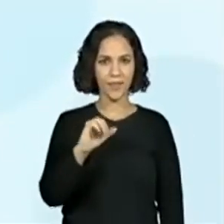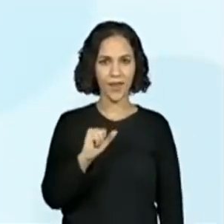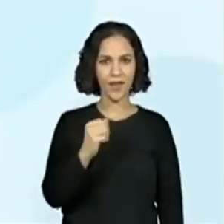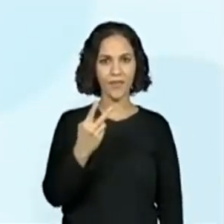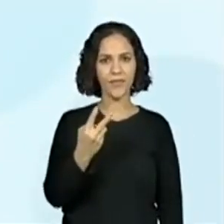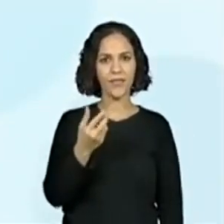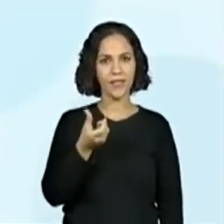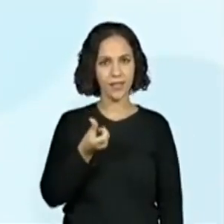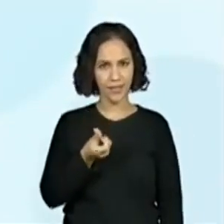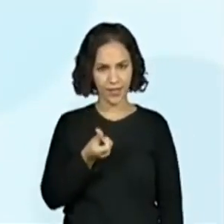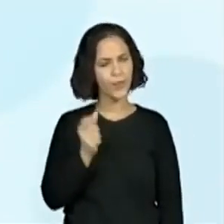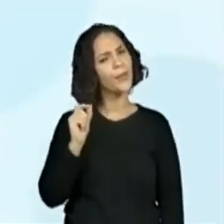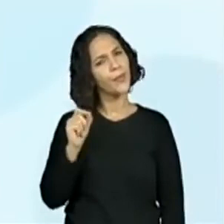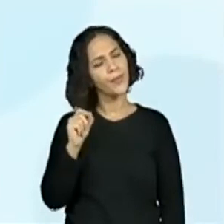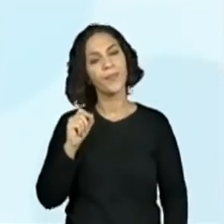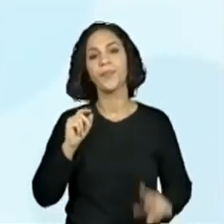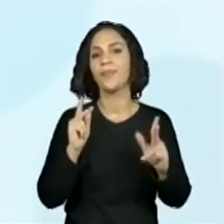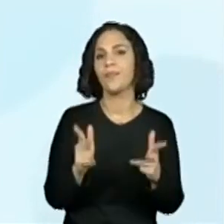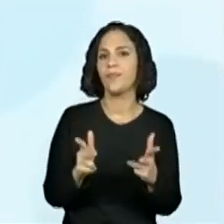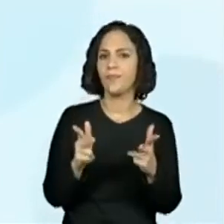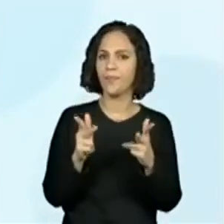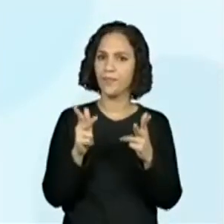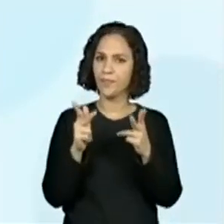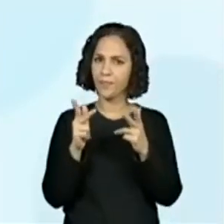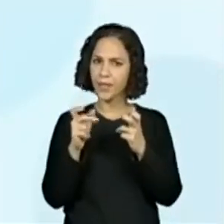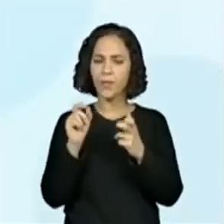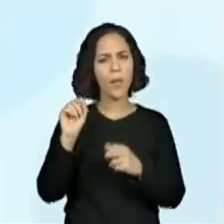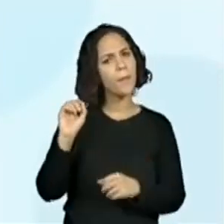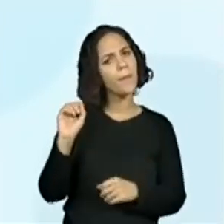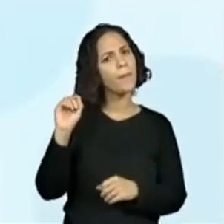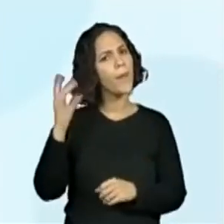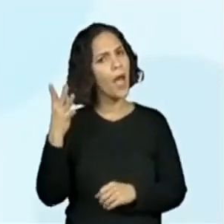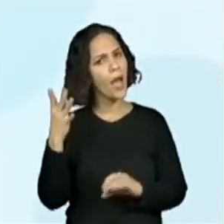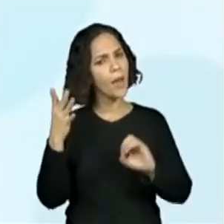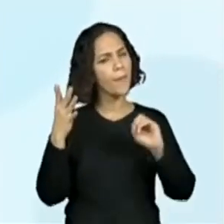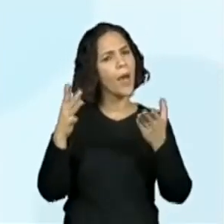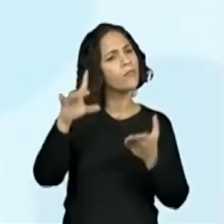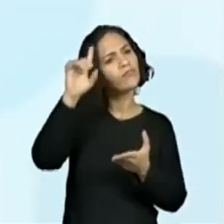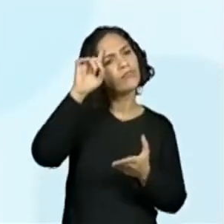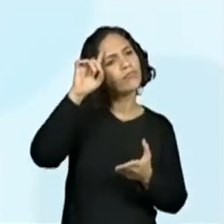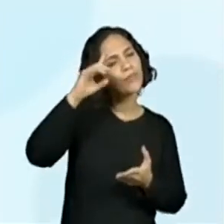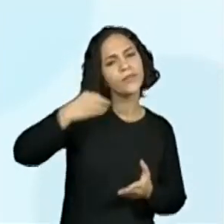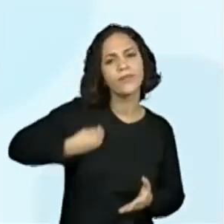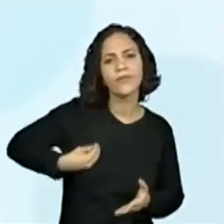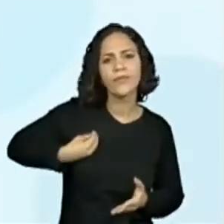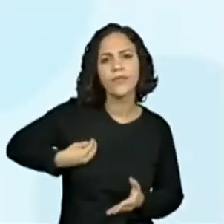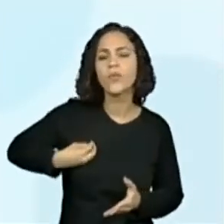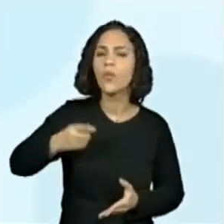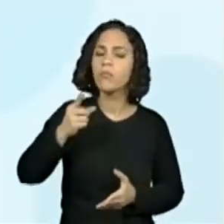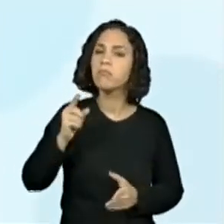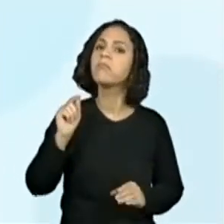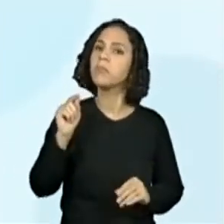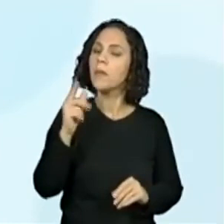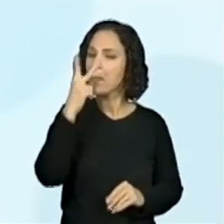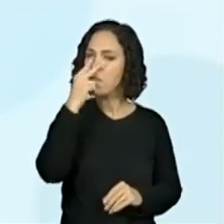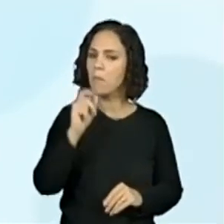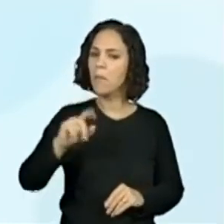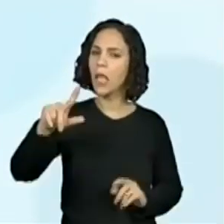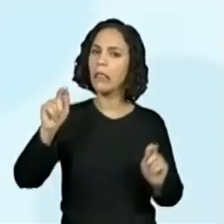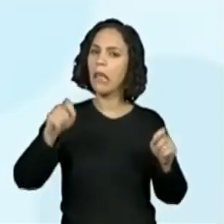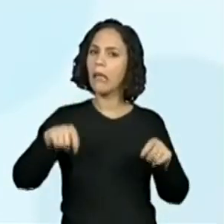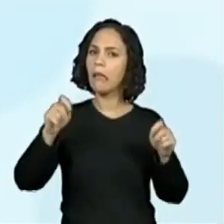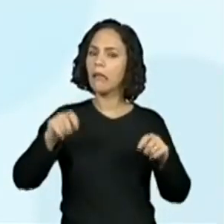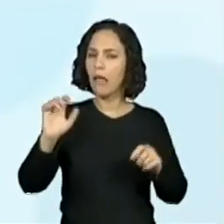26 identificar entre eventos aleatórios cotidianos aqueles que têm maior chance de